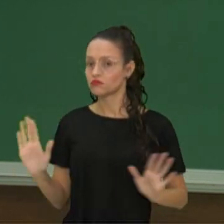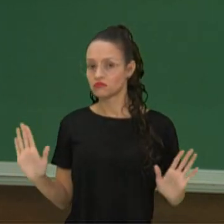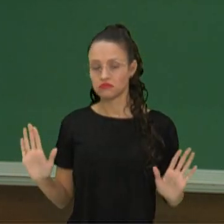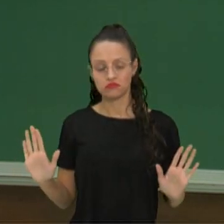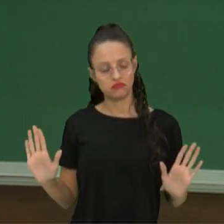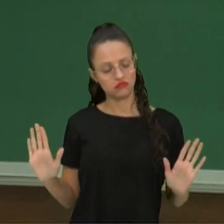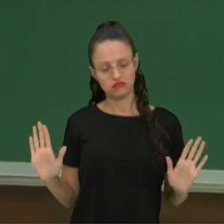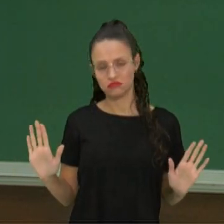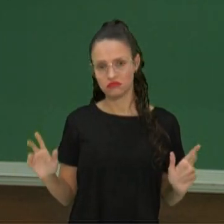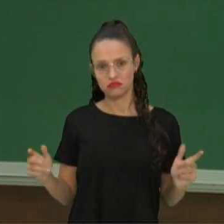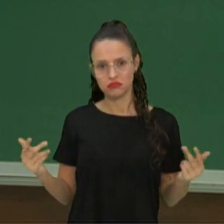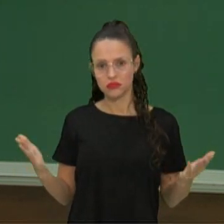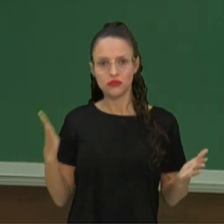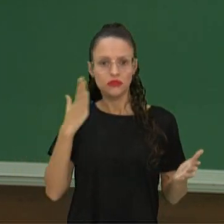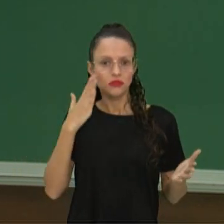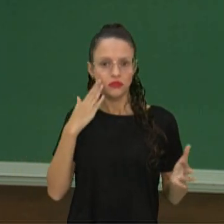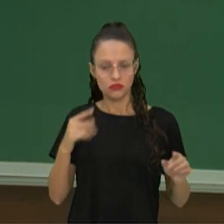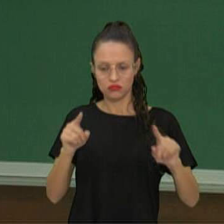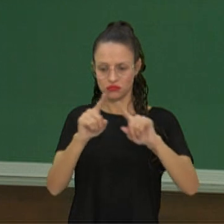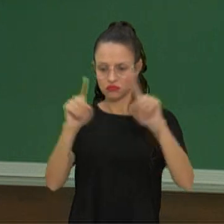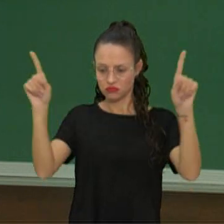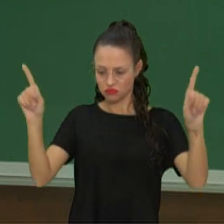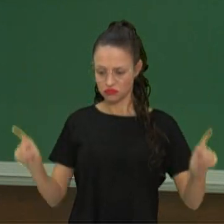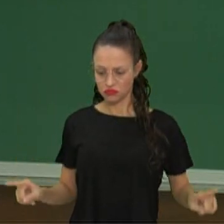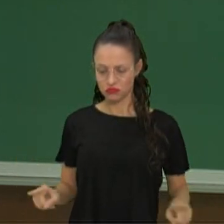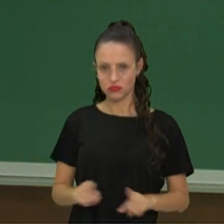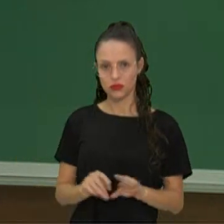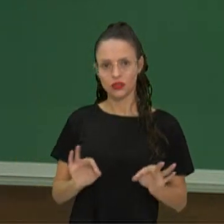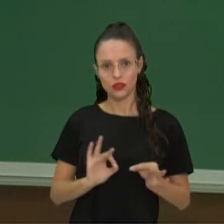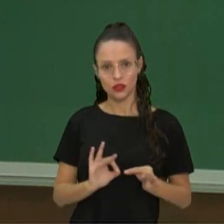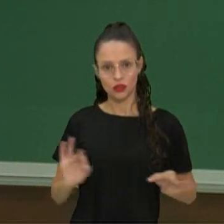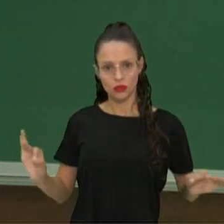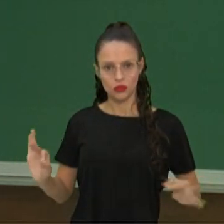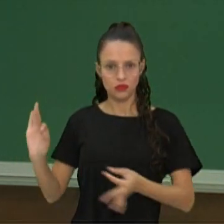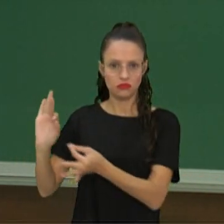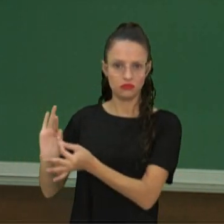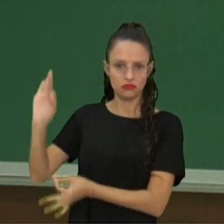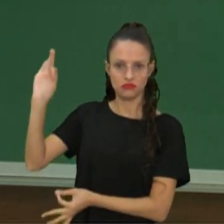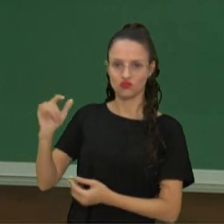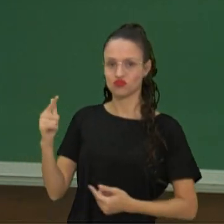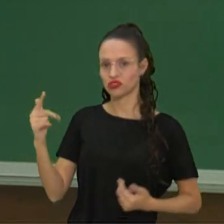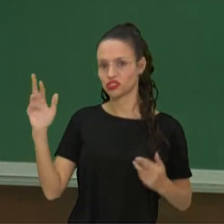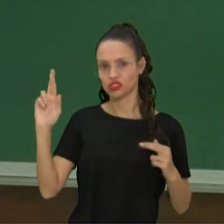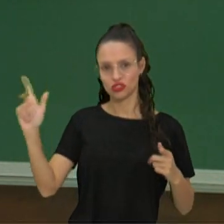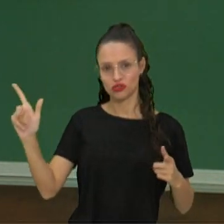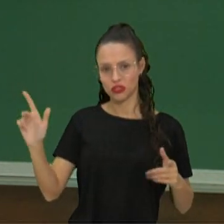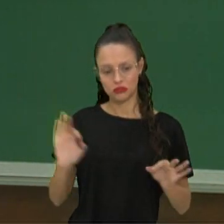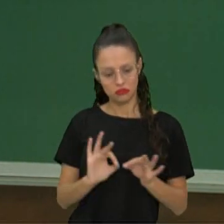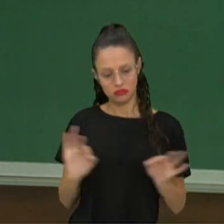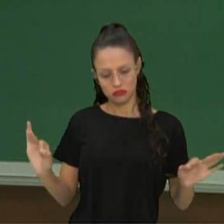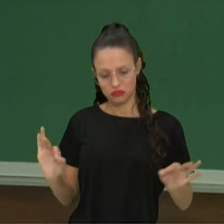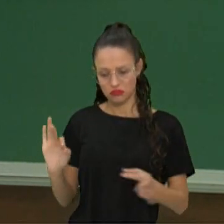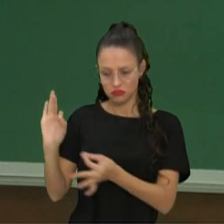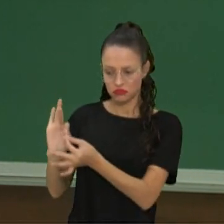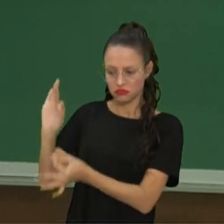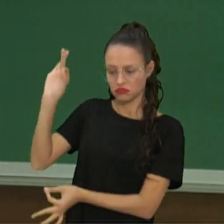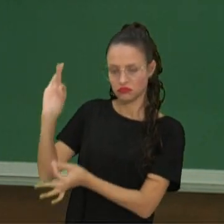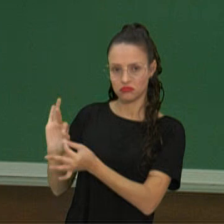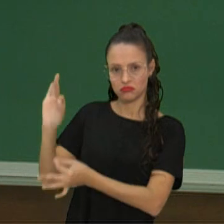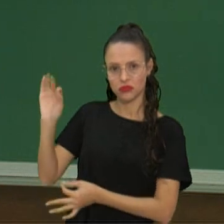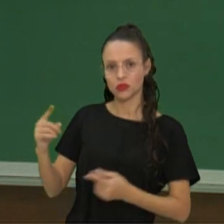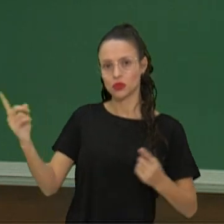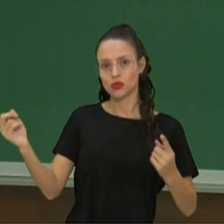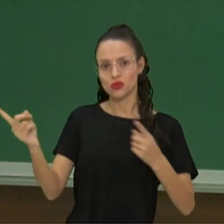terreno, né, o terreno a gente mede horizontalmente. Então comprimento e largura não tem diferença. Se eu chamar isso aqui de comprimento, isso aqui de largura, ou fizer